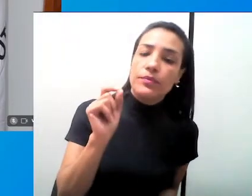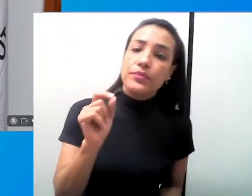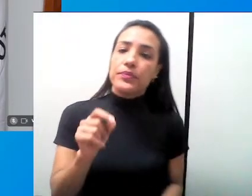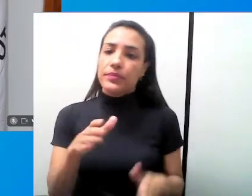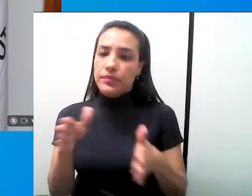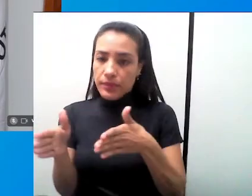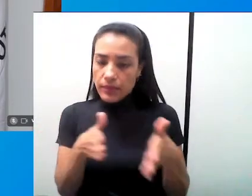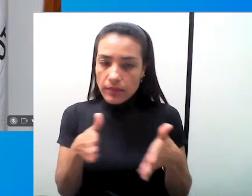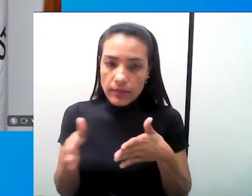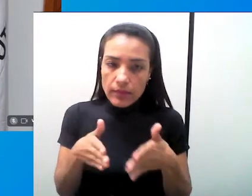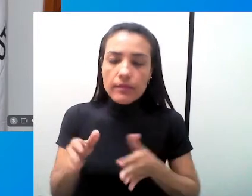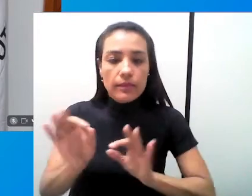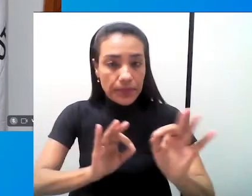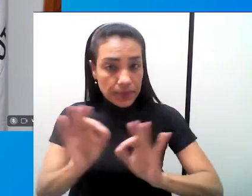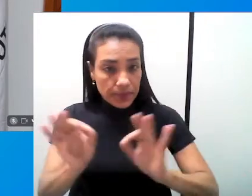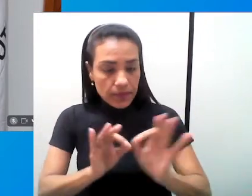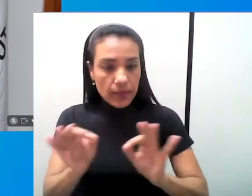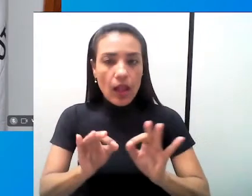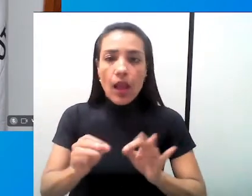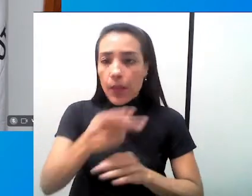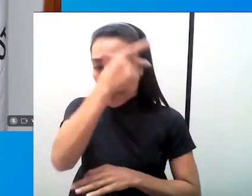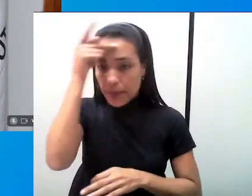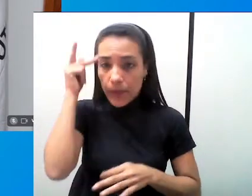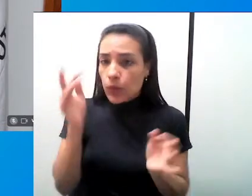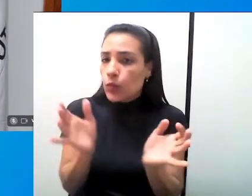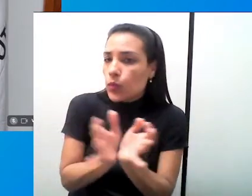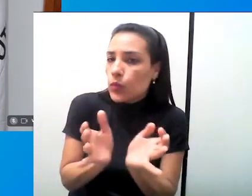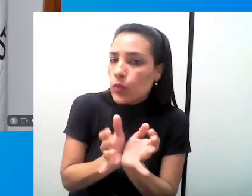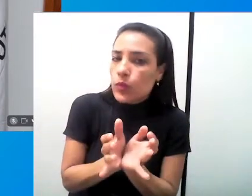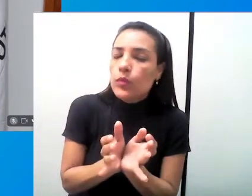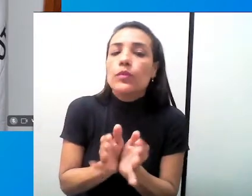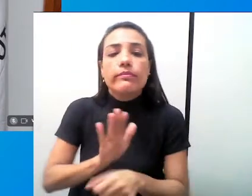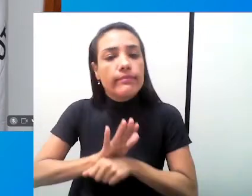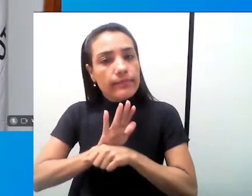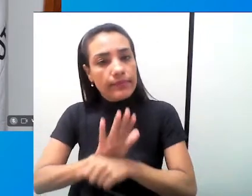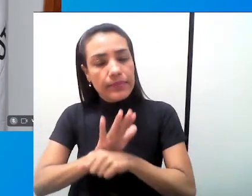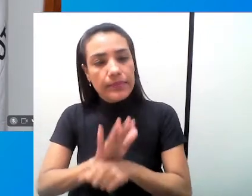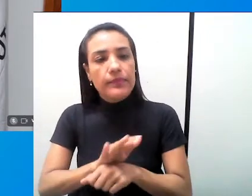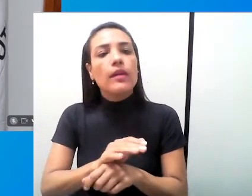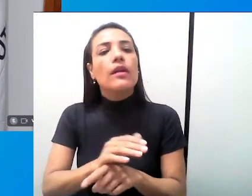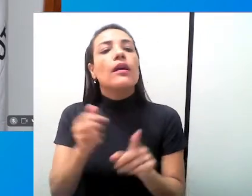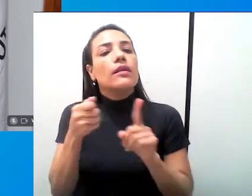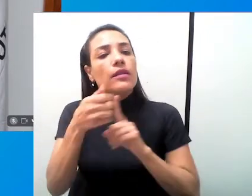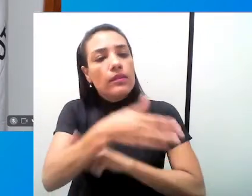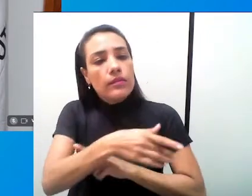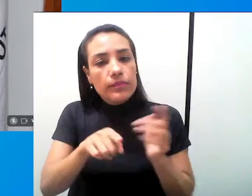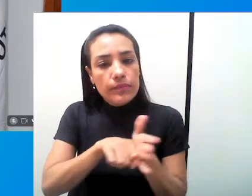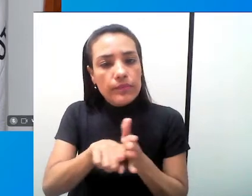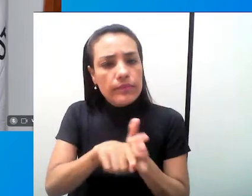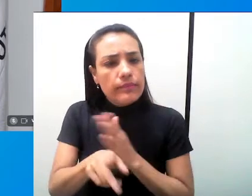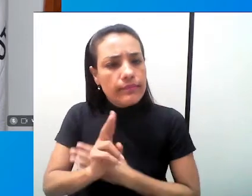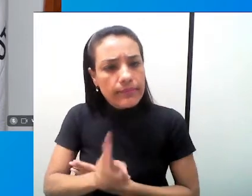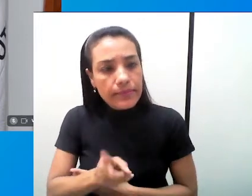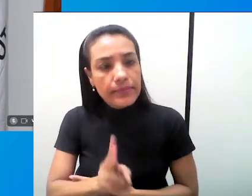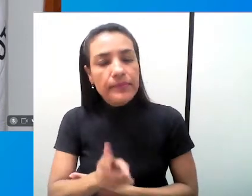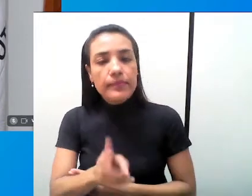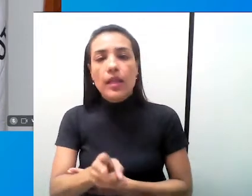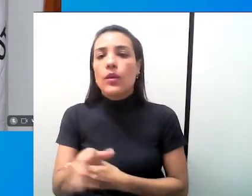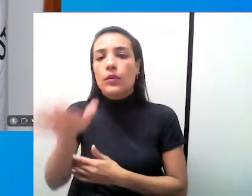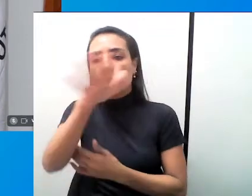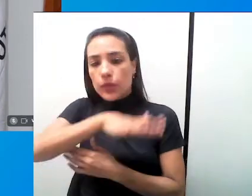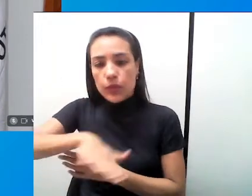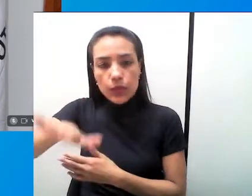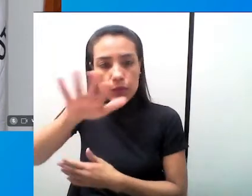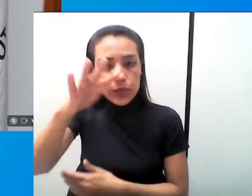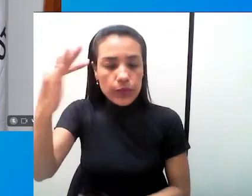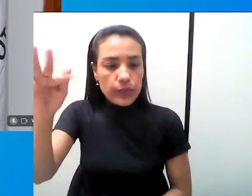processo construído a muitas mãos e que o ensino e a pesquisa e extensão sempre, né, como em toda a rede federal,